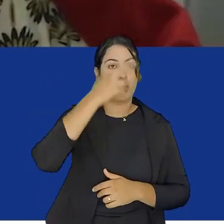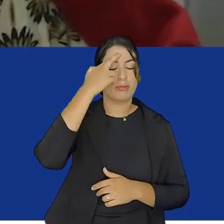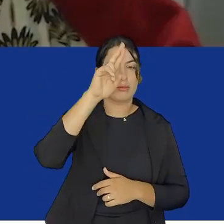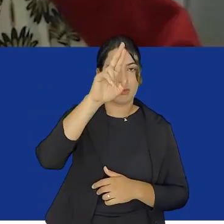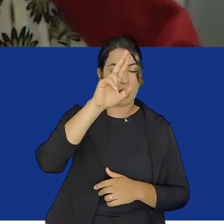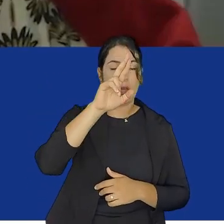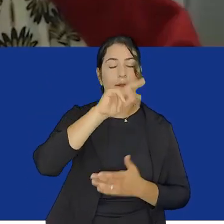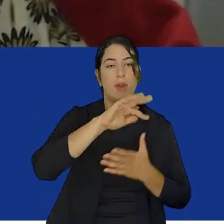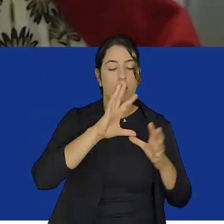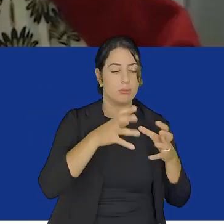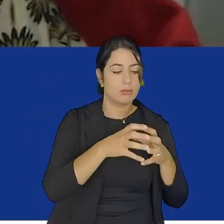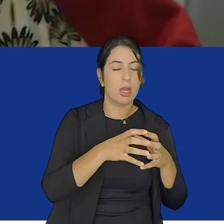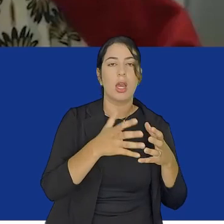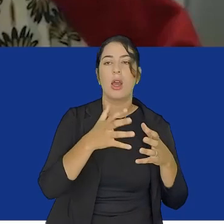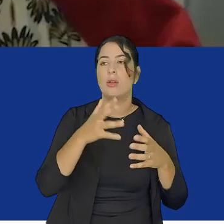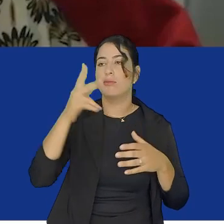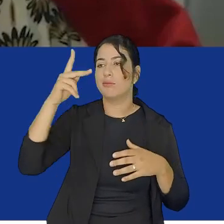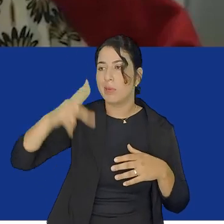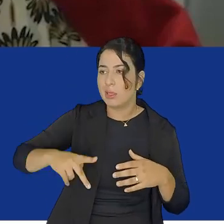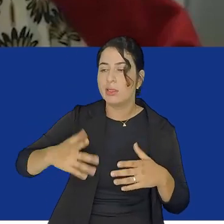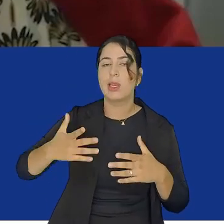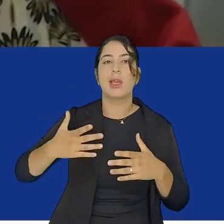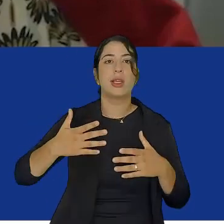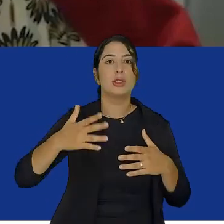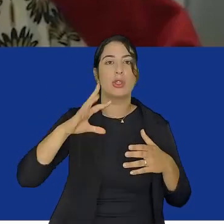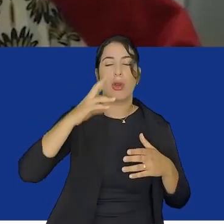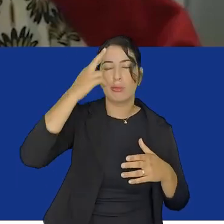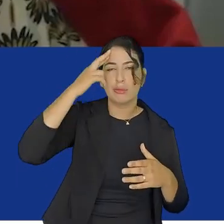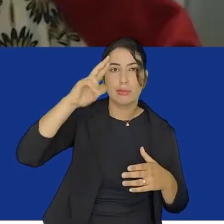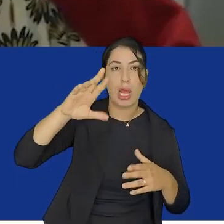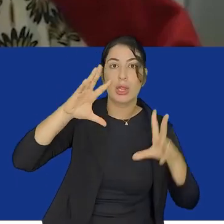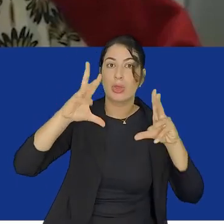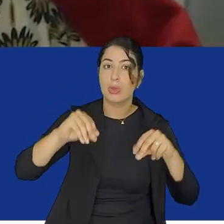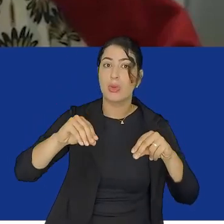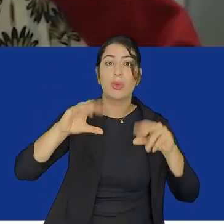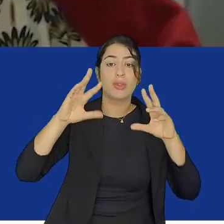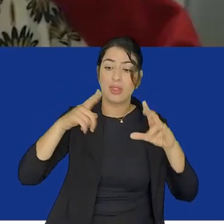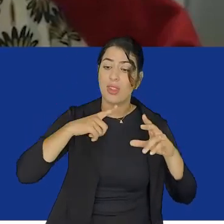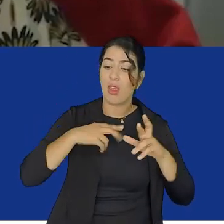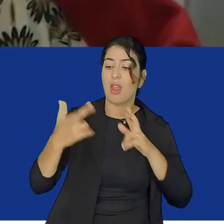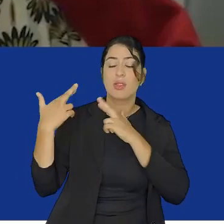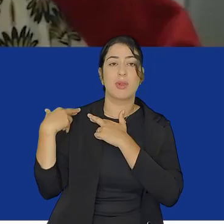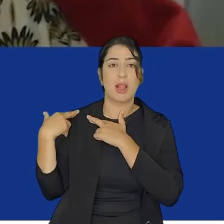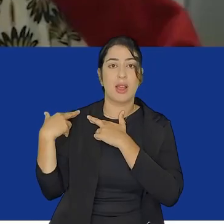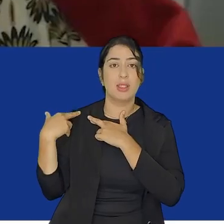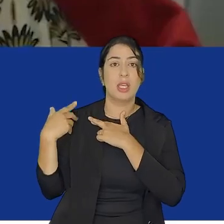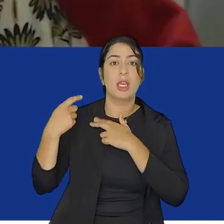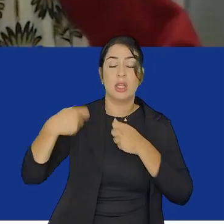quem está na comissão, não é só o presidente do tribunal, não é só o diretor do foro, como nós temos que dividir essa